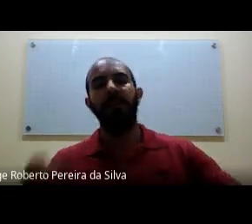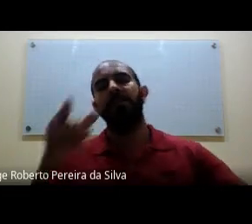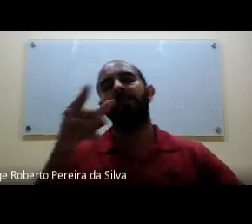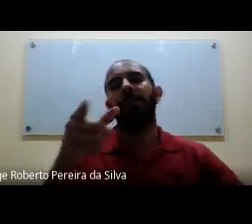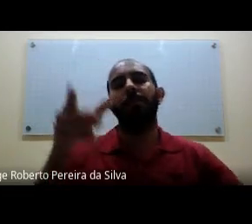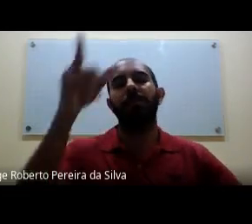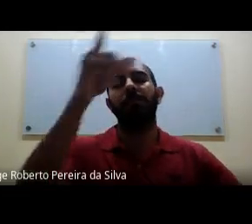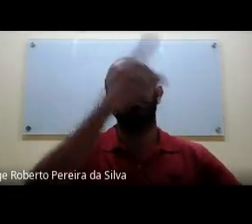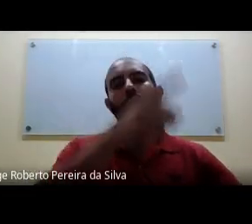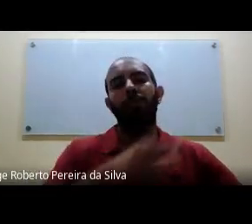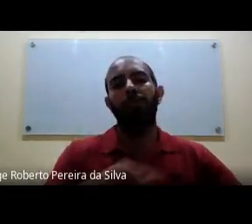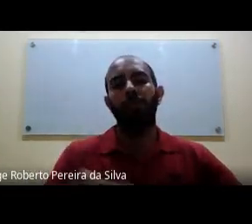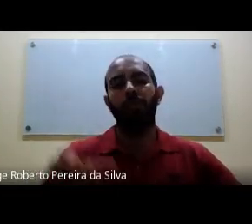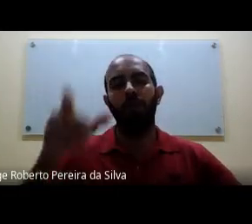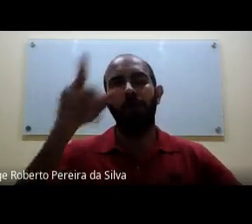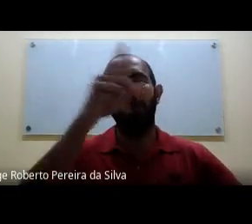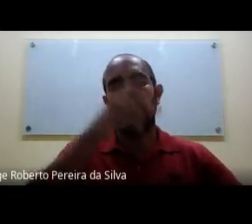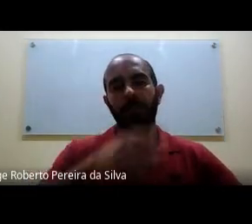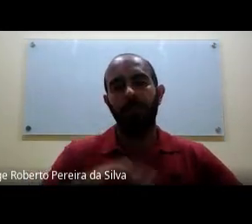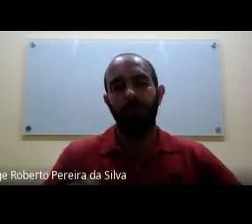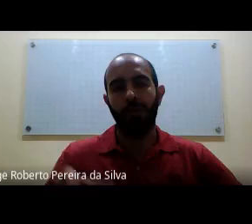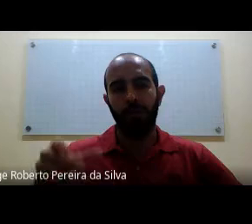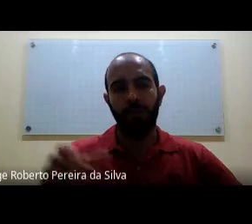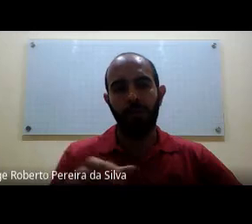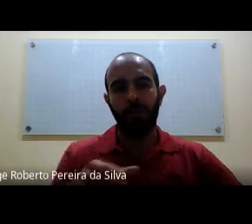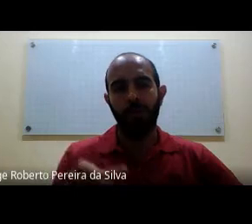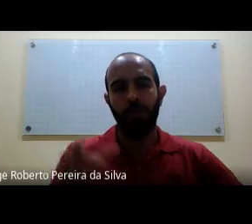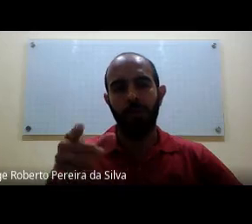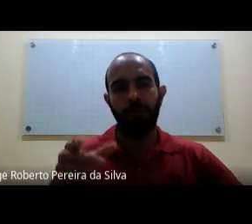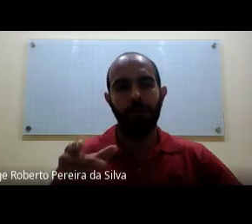ela vai ter que ser exatamente igual o comprimento